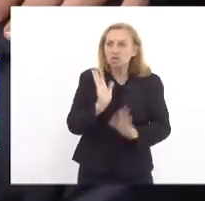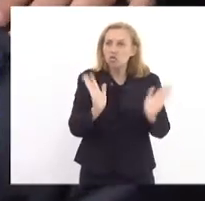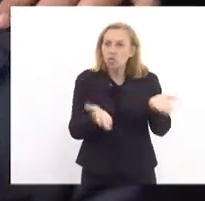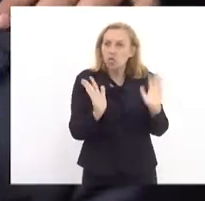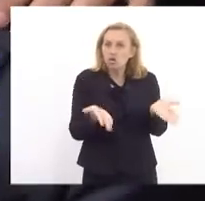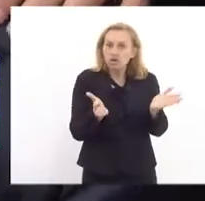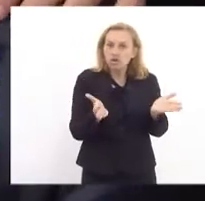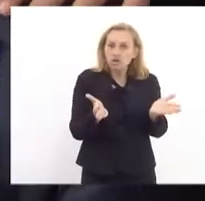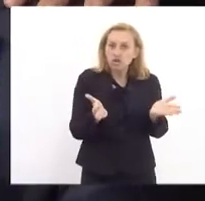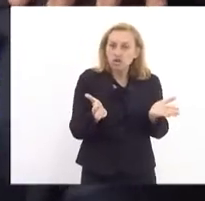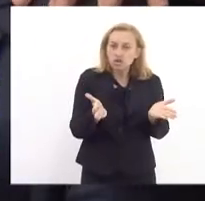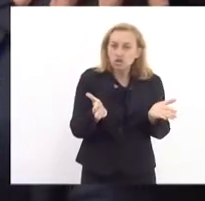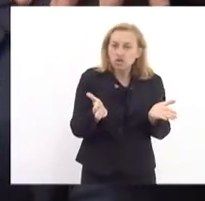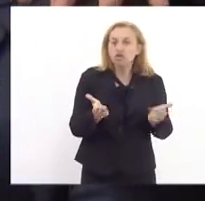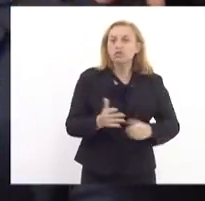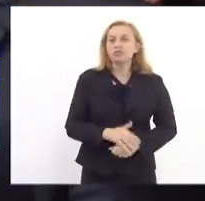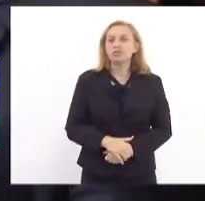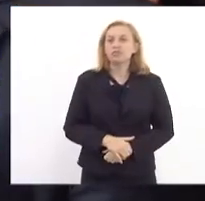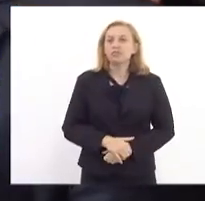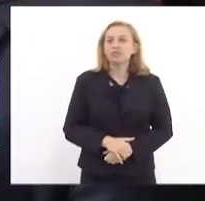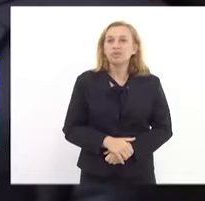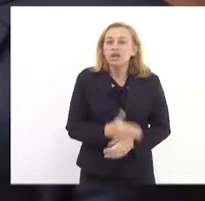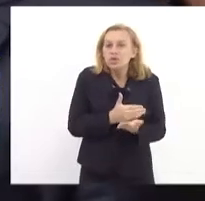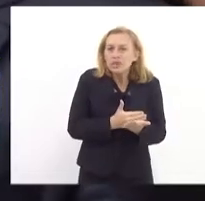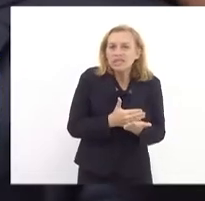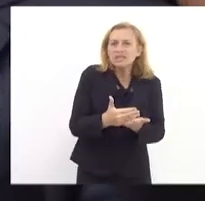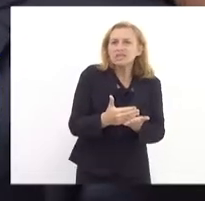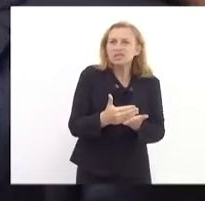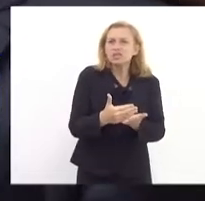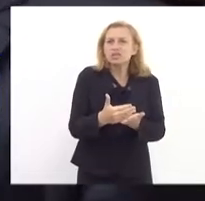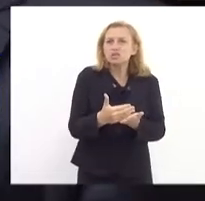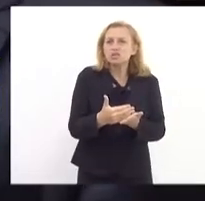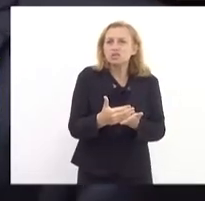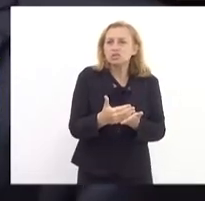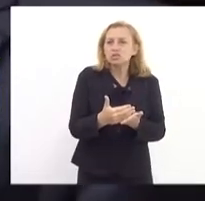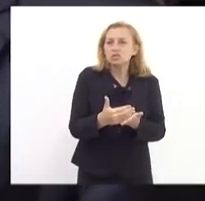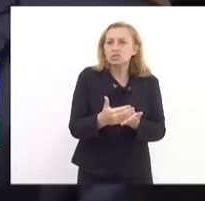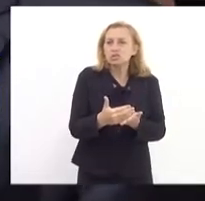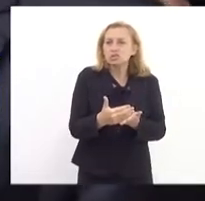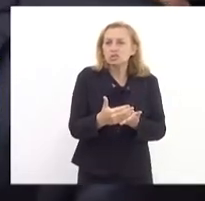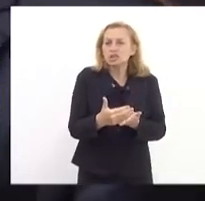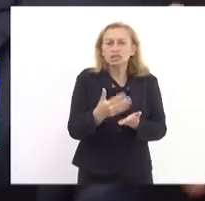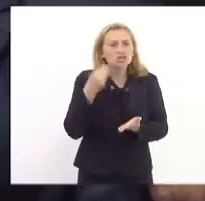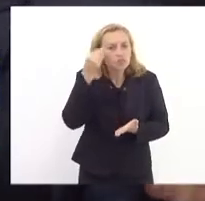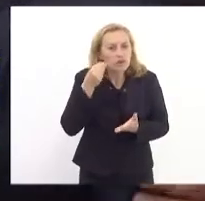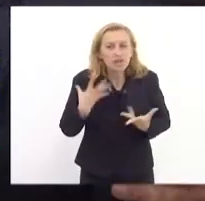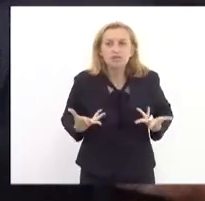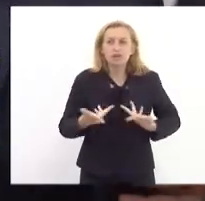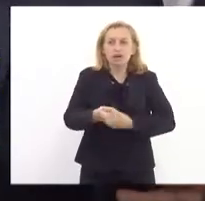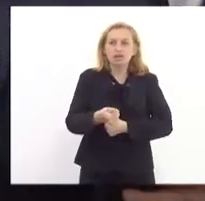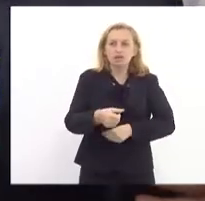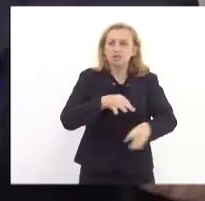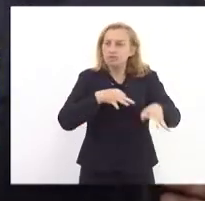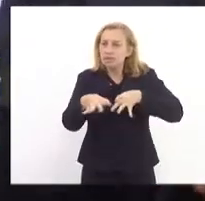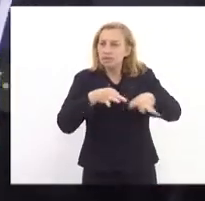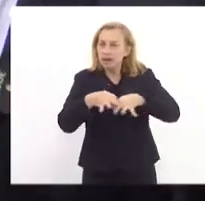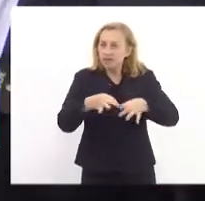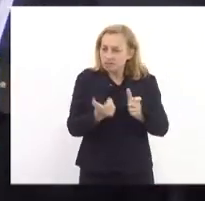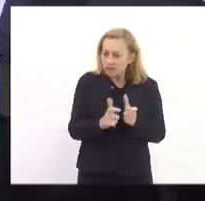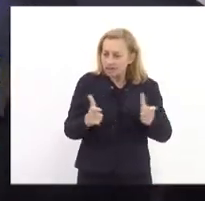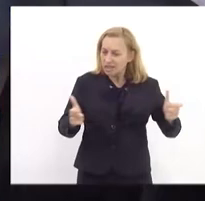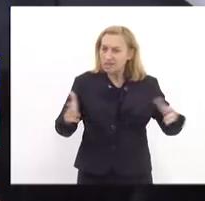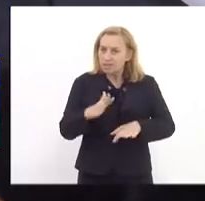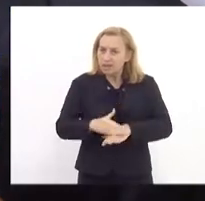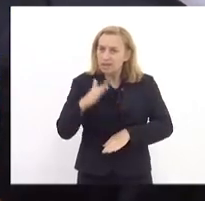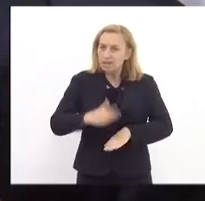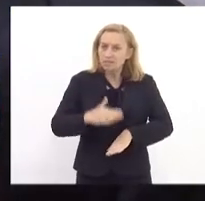uma, foi o presidente disse, por esse começo desse ciclo virtuoso. Estamos nos preparando para ser gigantes